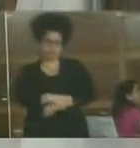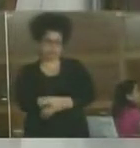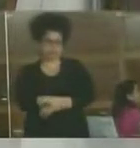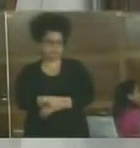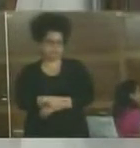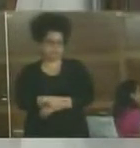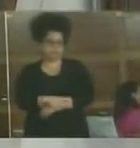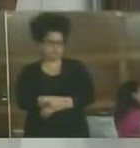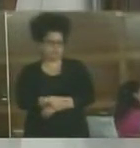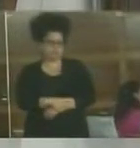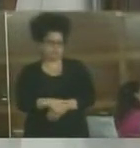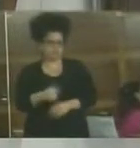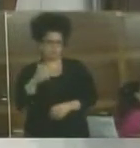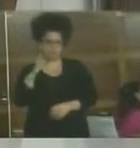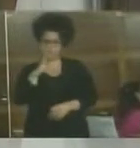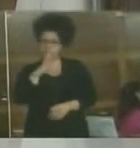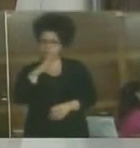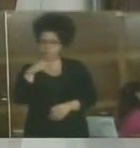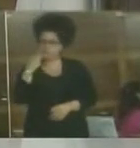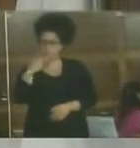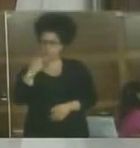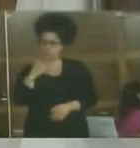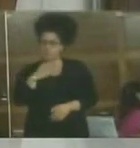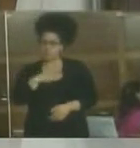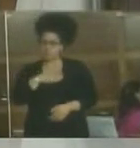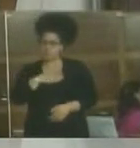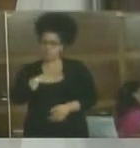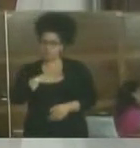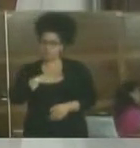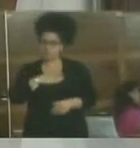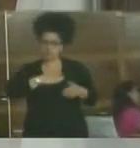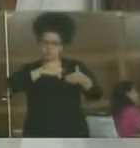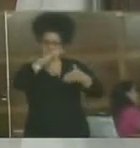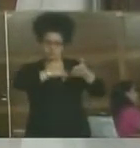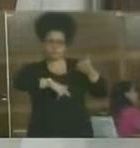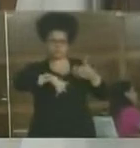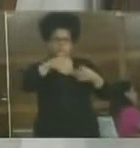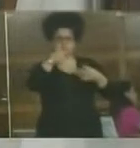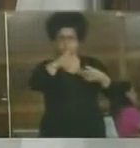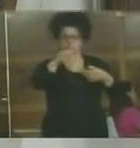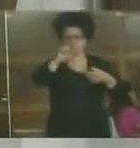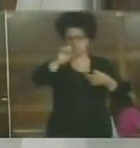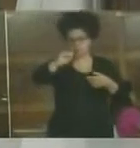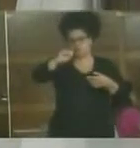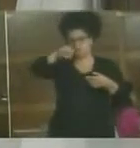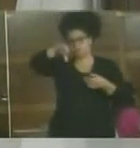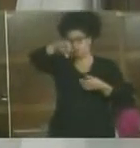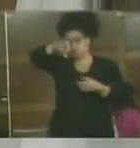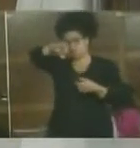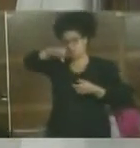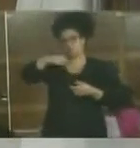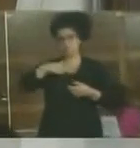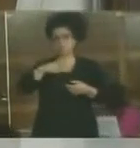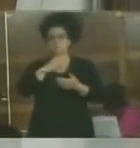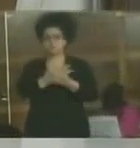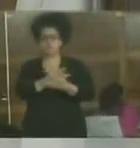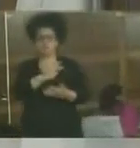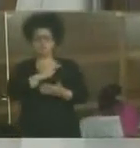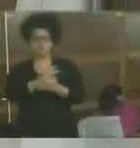falar rapidinho aqui da minha indicação número 189, que eu sempre defendo a